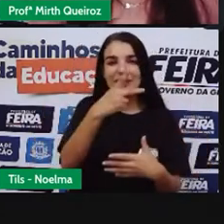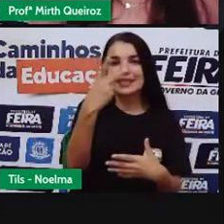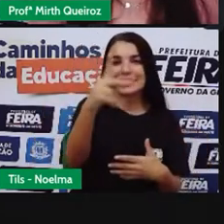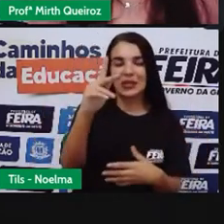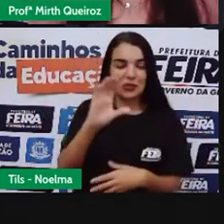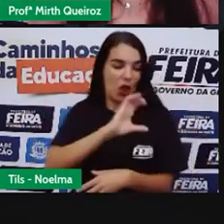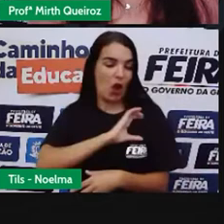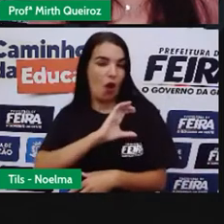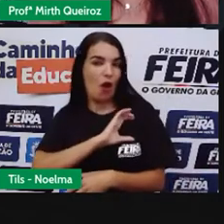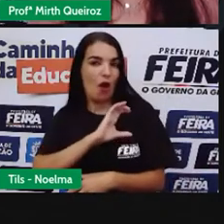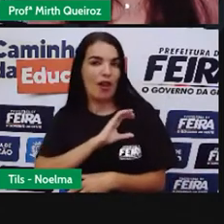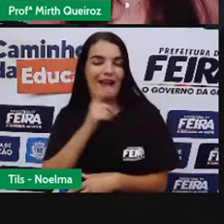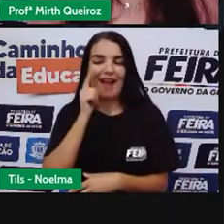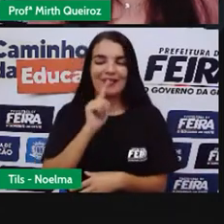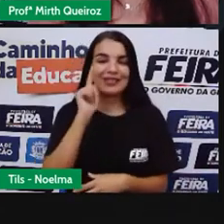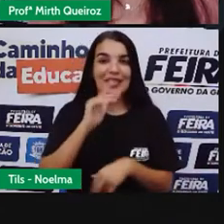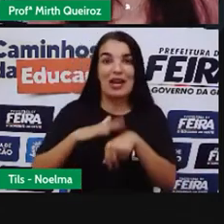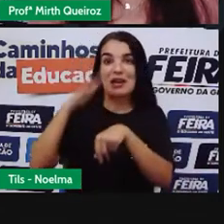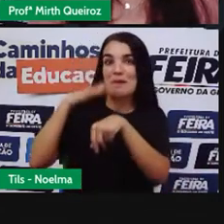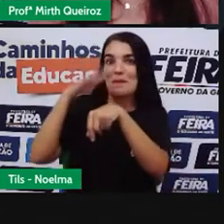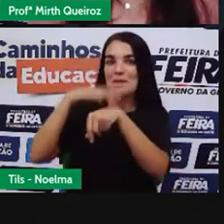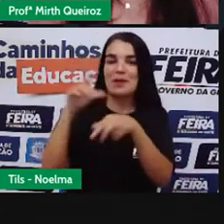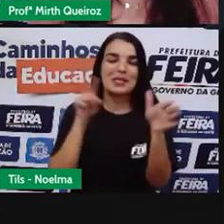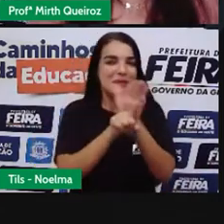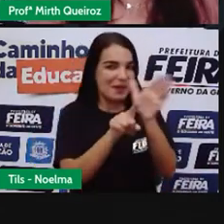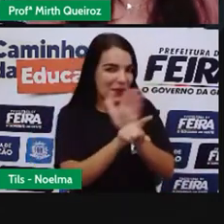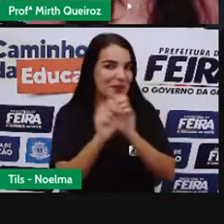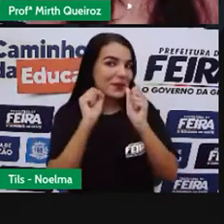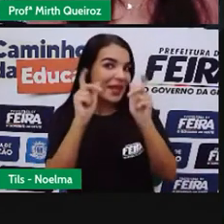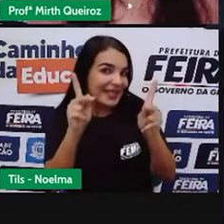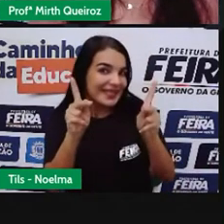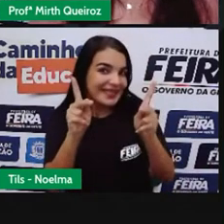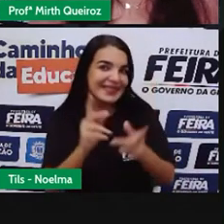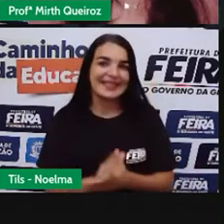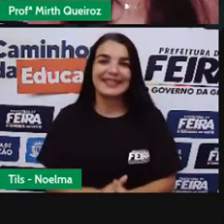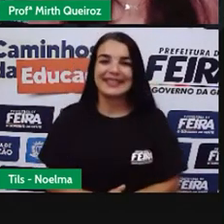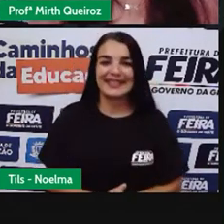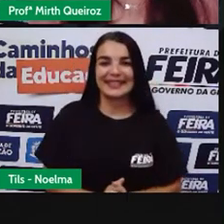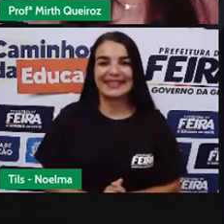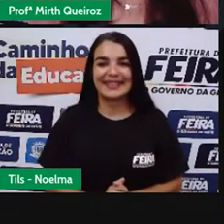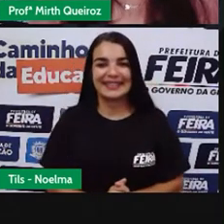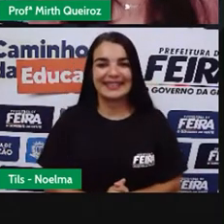colegas acertou mais questões, certo?